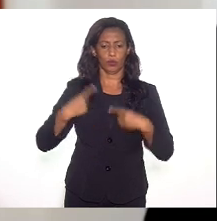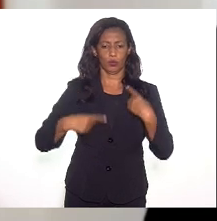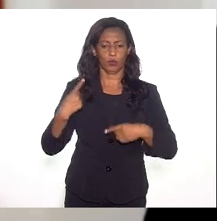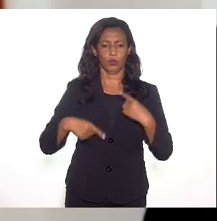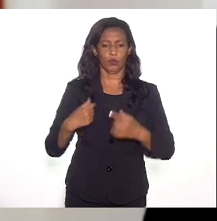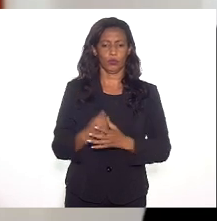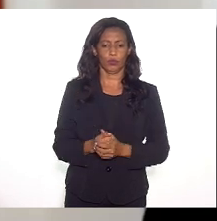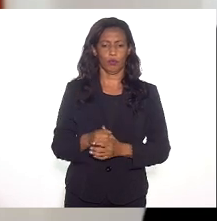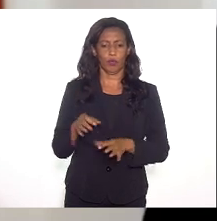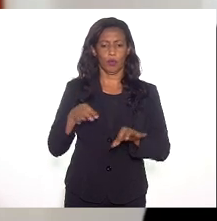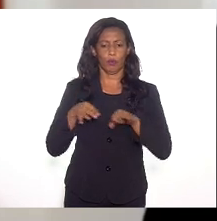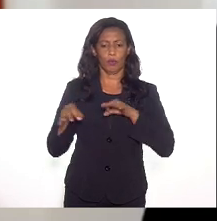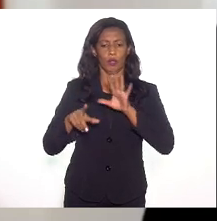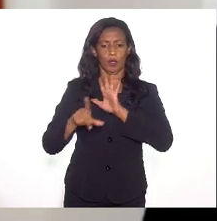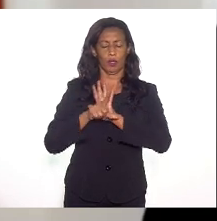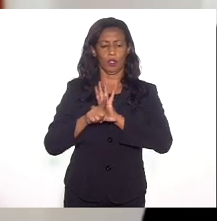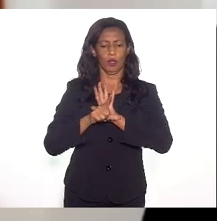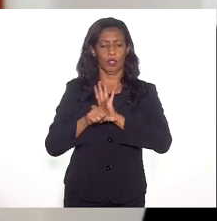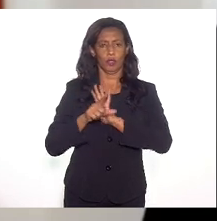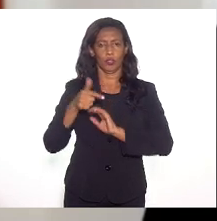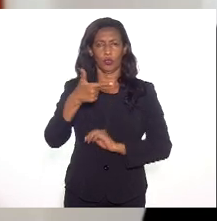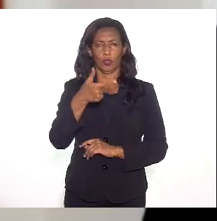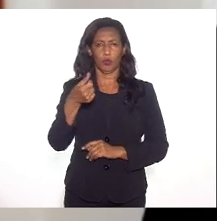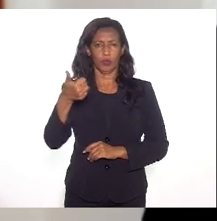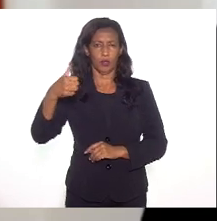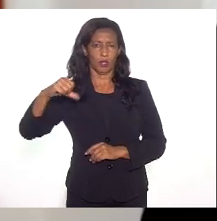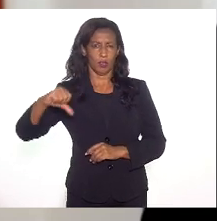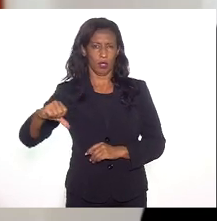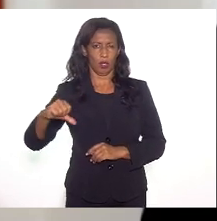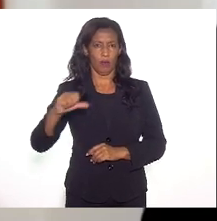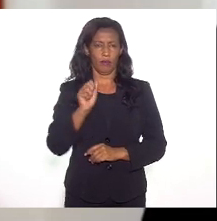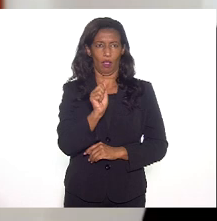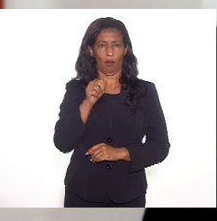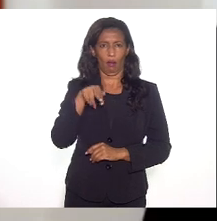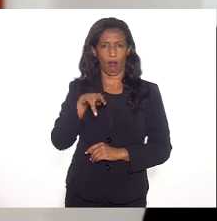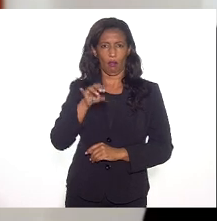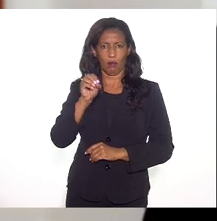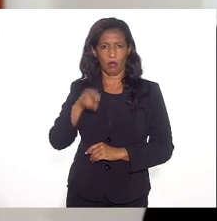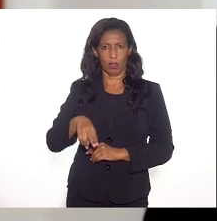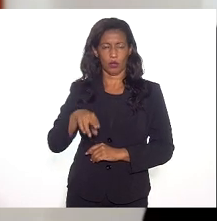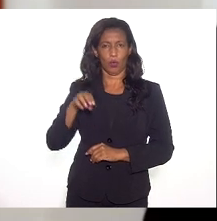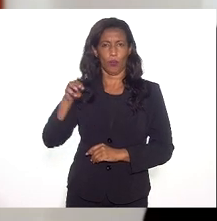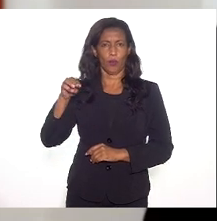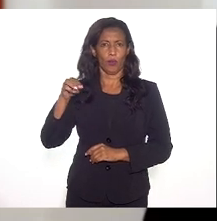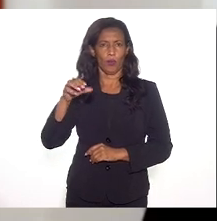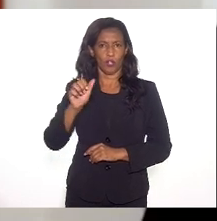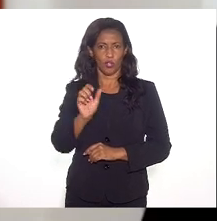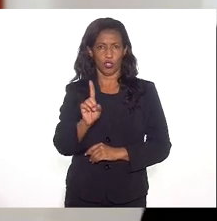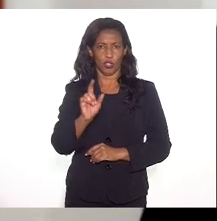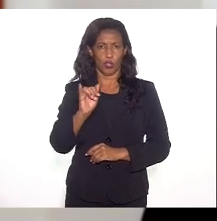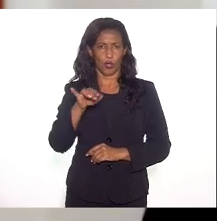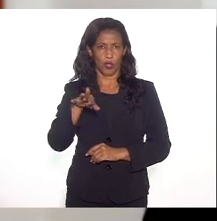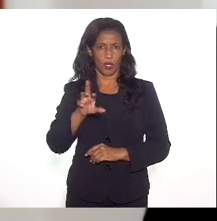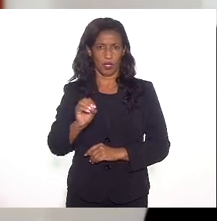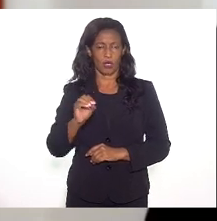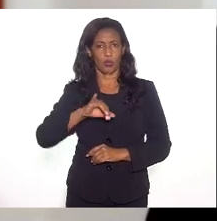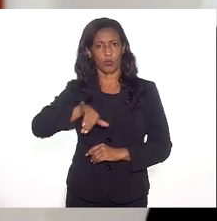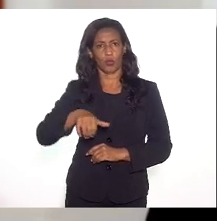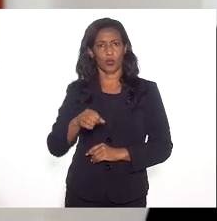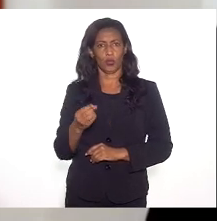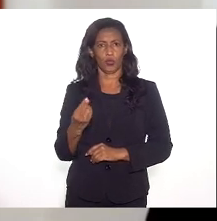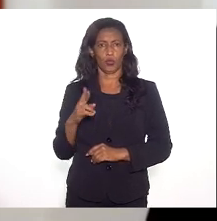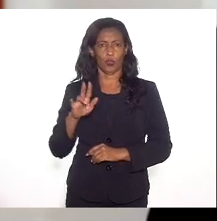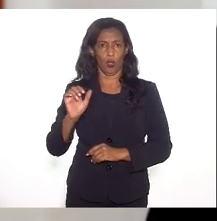vencido, projeto de lei 1342-A de 19, de autoria do deputado Anderson Moraes, Dionísio Lins, João Peixoto e Jorge Felipe, que autoriza o